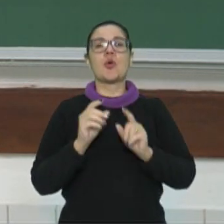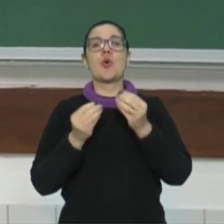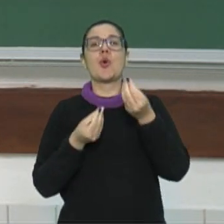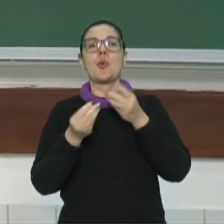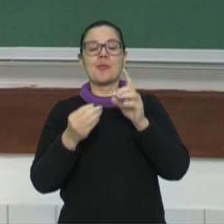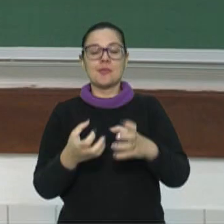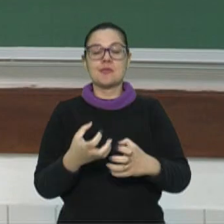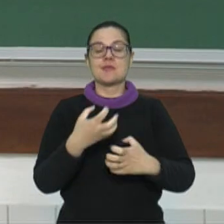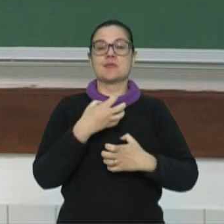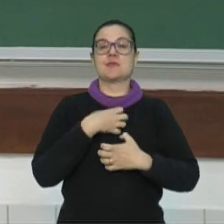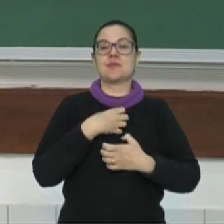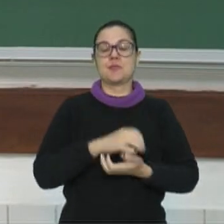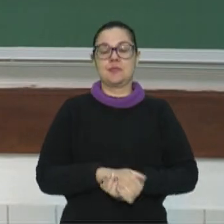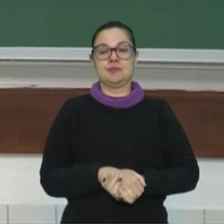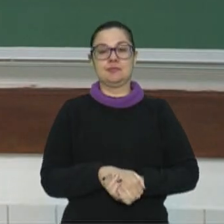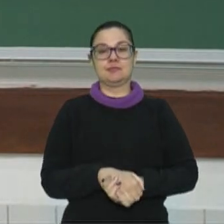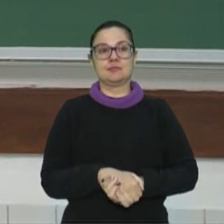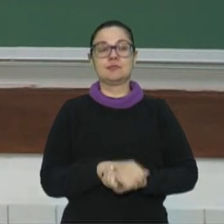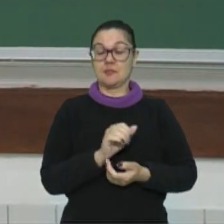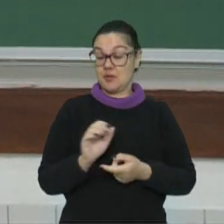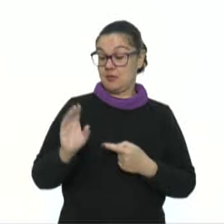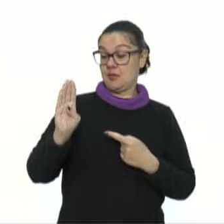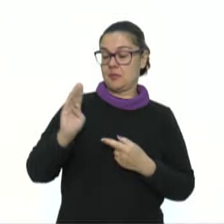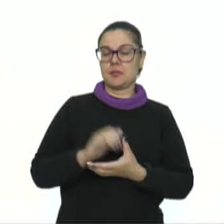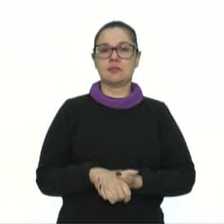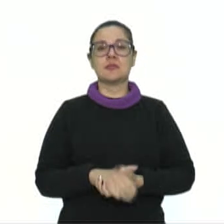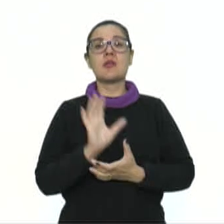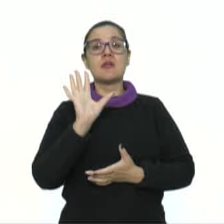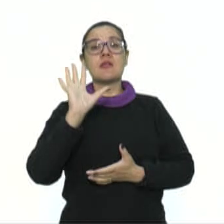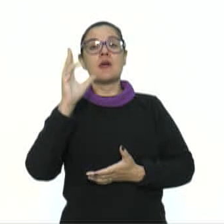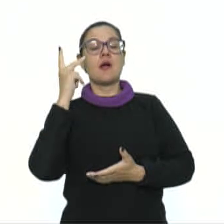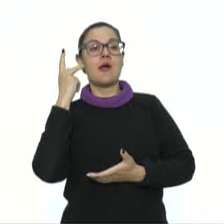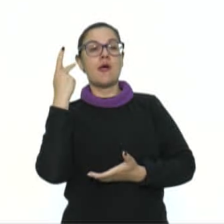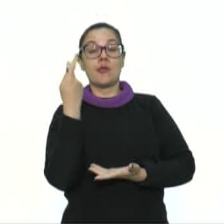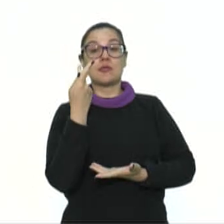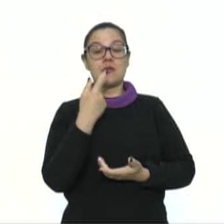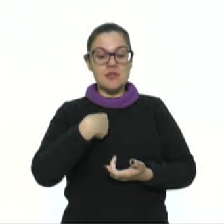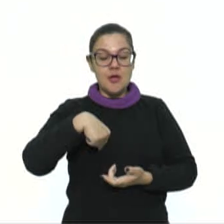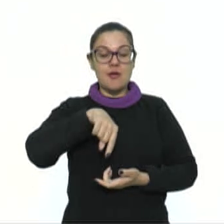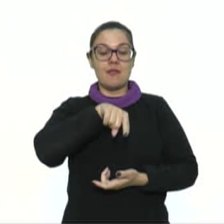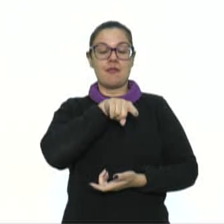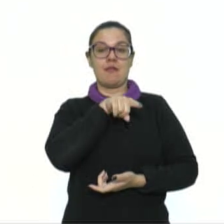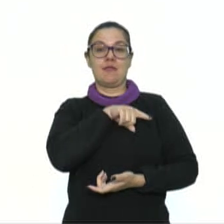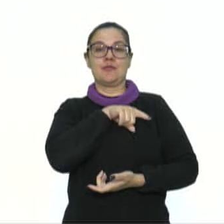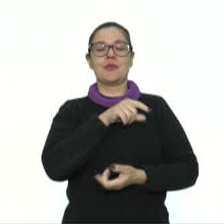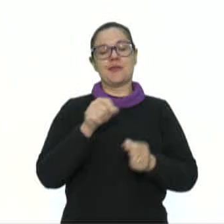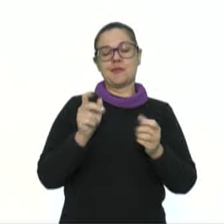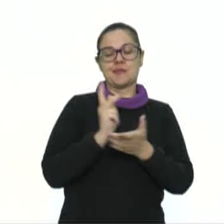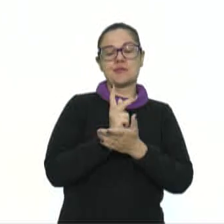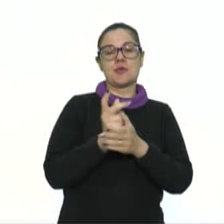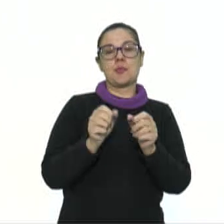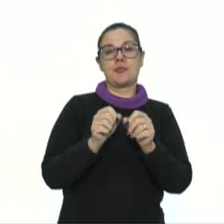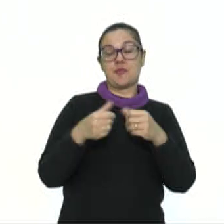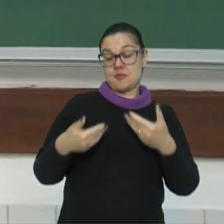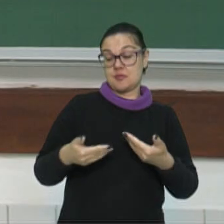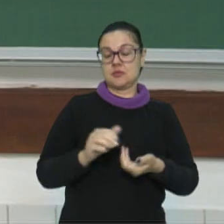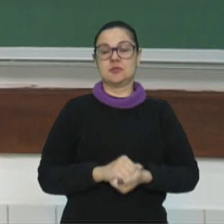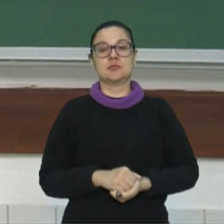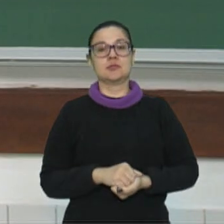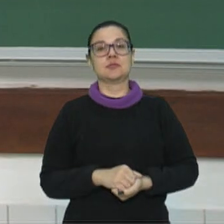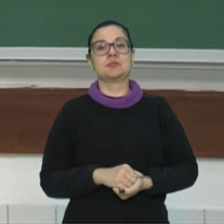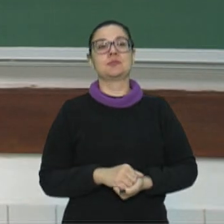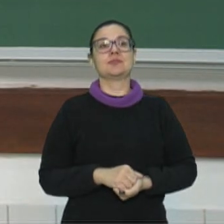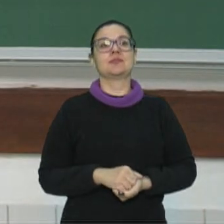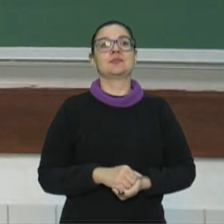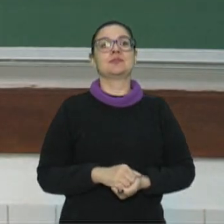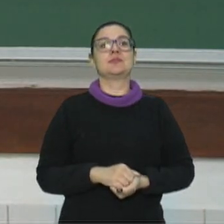você reagiu? Como você ficou? Letra B. E quando isso ocorre por nós mesmos? A gente faz isso com a gente. A gente está falando de vitimismo,